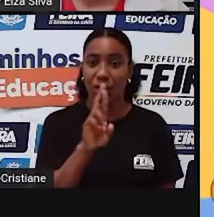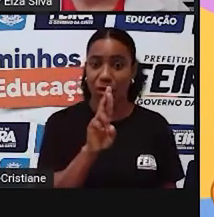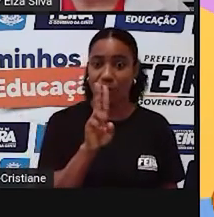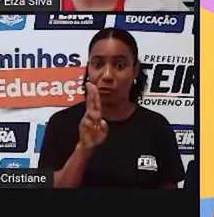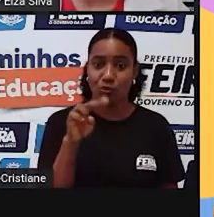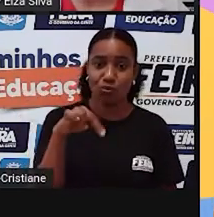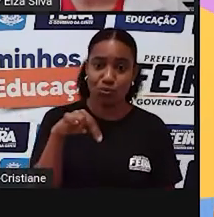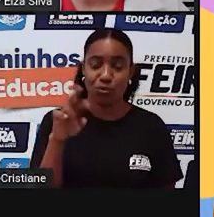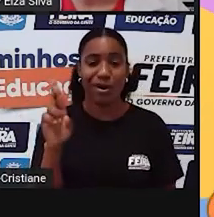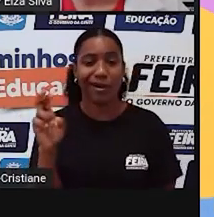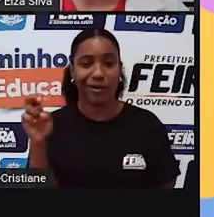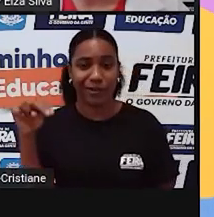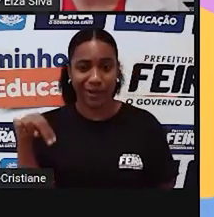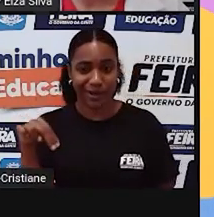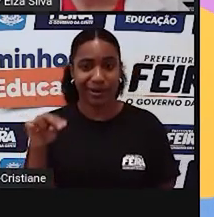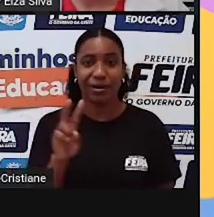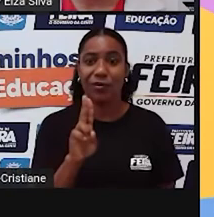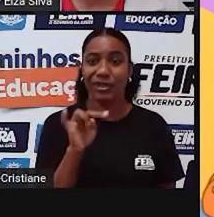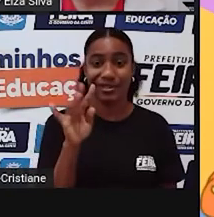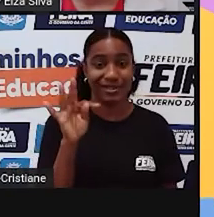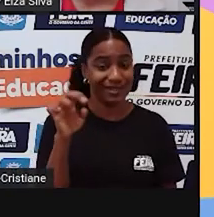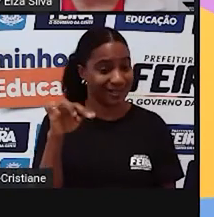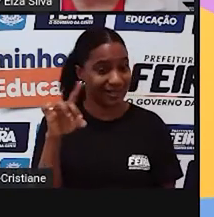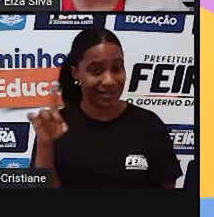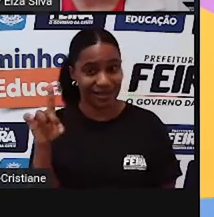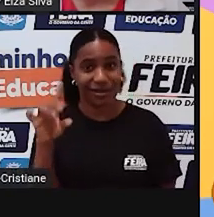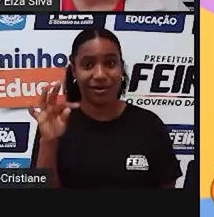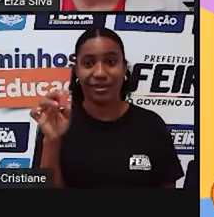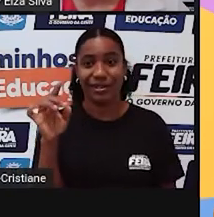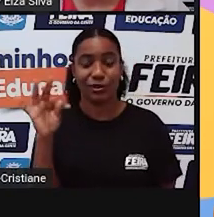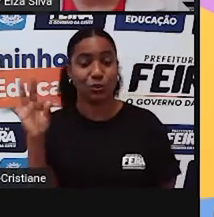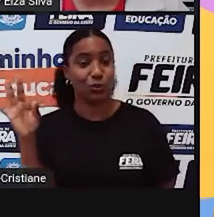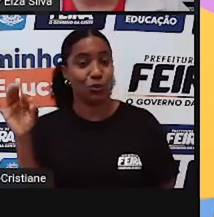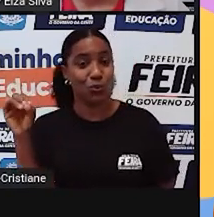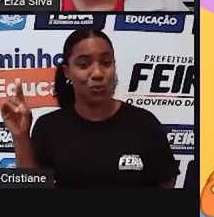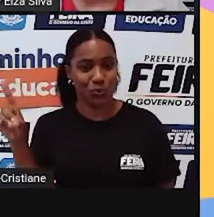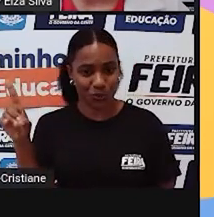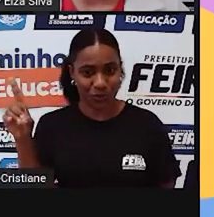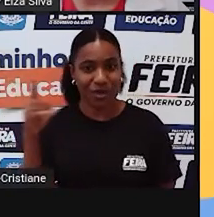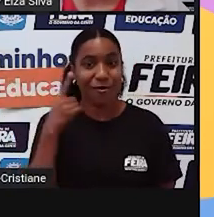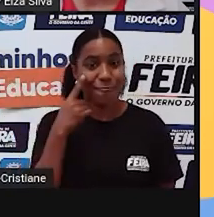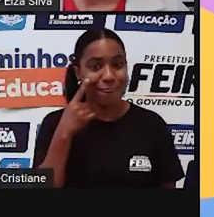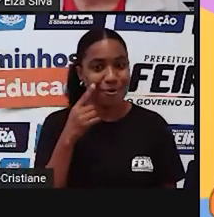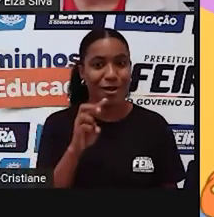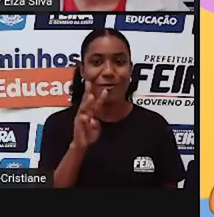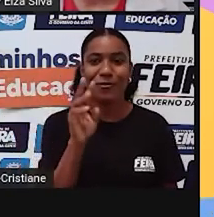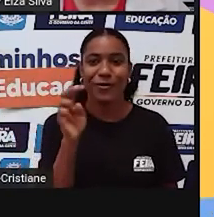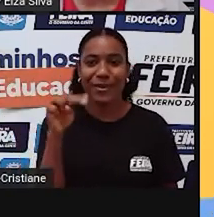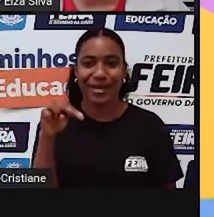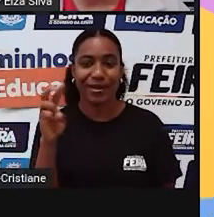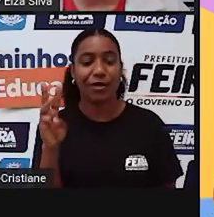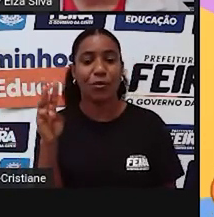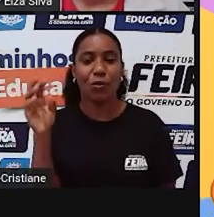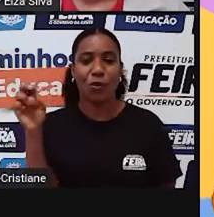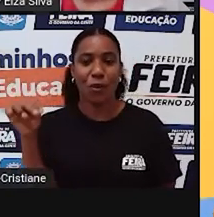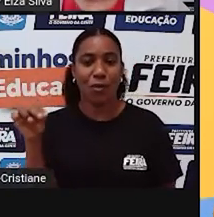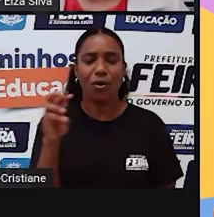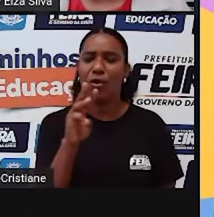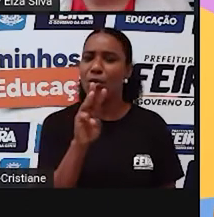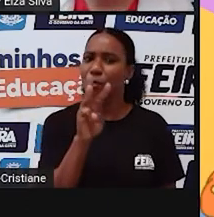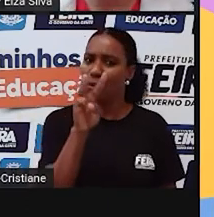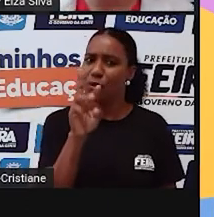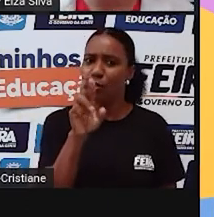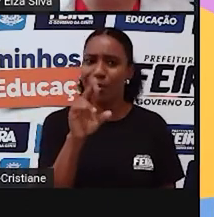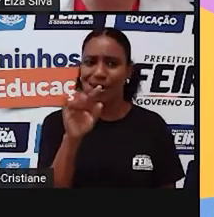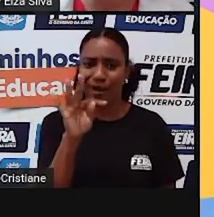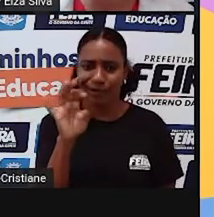ran, understand, understood, win, won, write, wrote. Então,